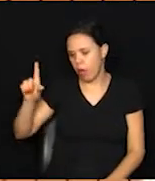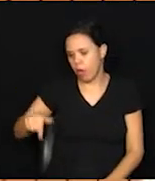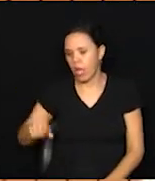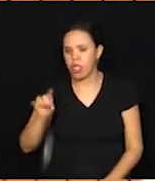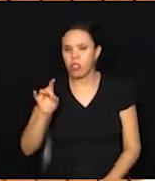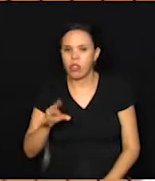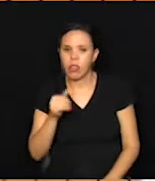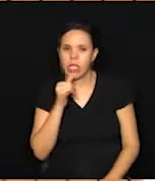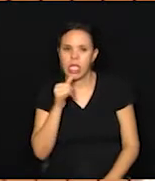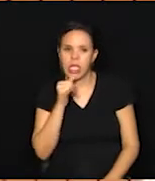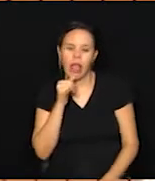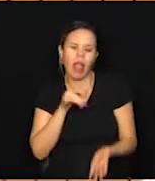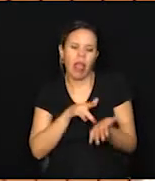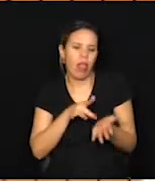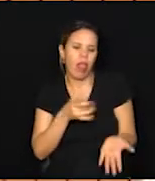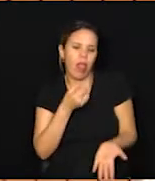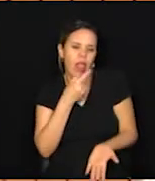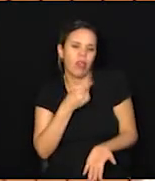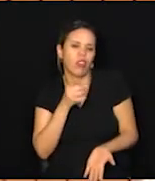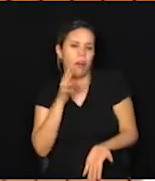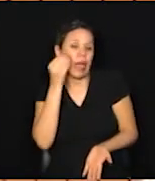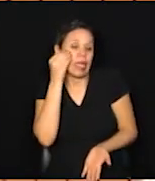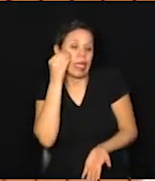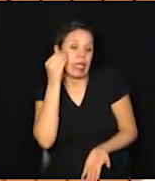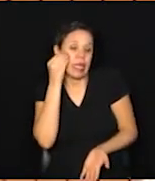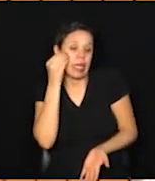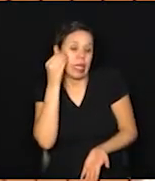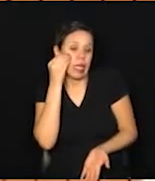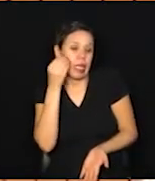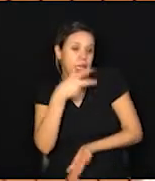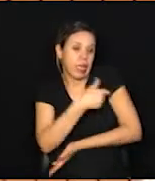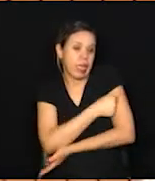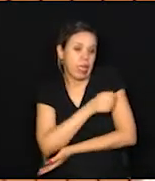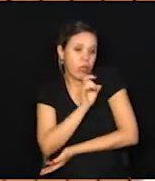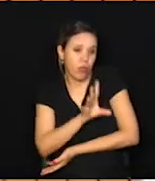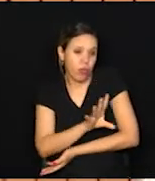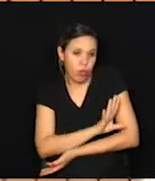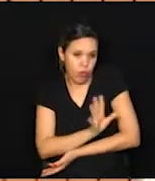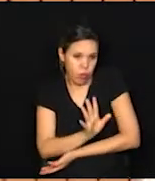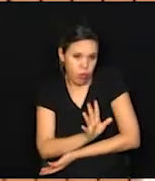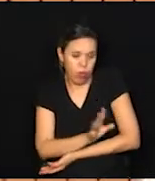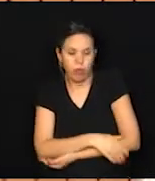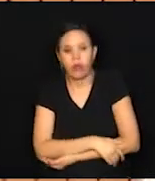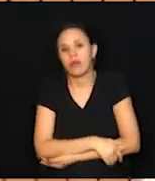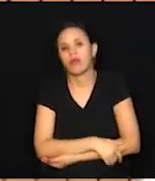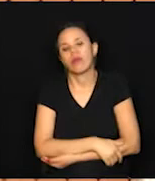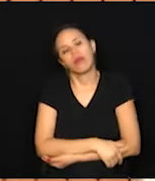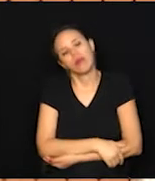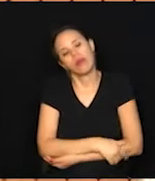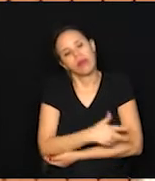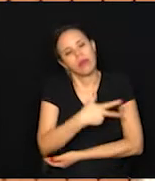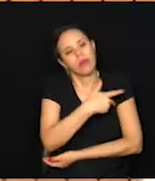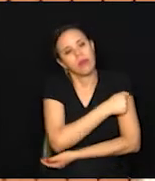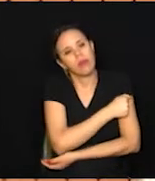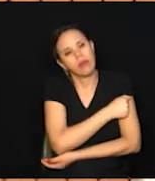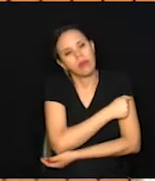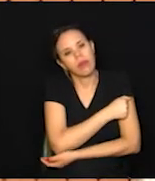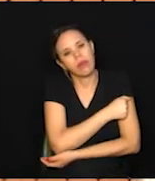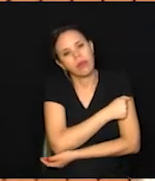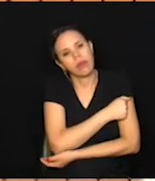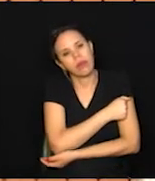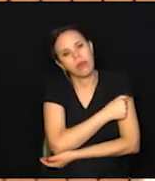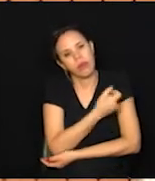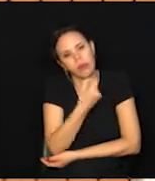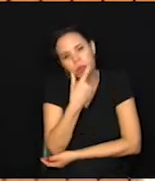Aquele pseudo-medicamento, ou medicamento, ou soro fisiológico, enfim, aquilo que é aplicado, injetado ou tomado